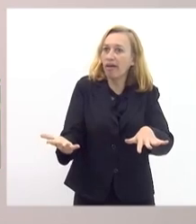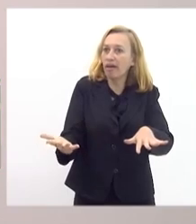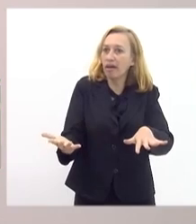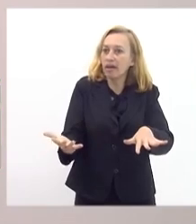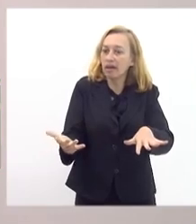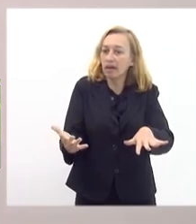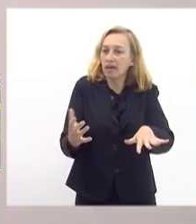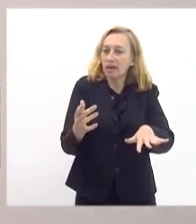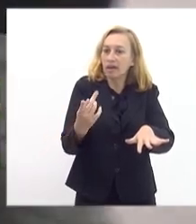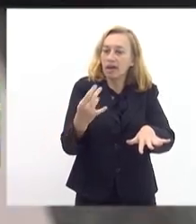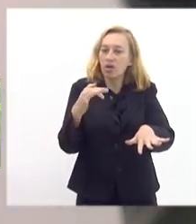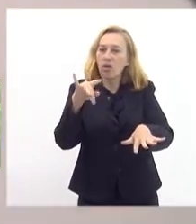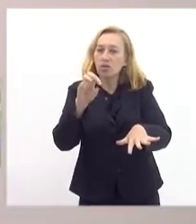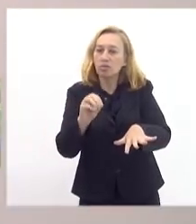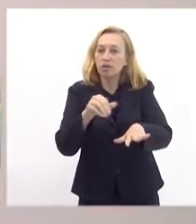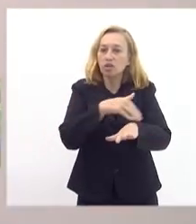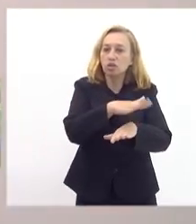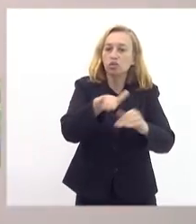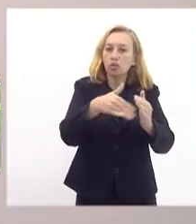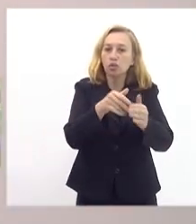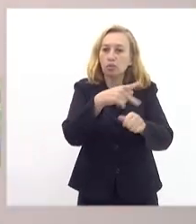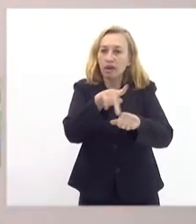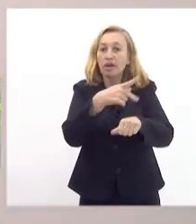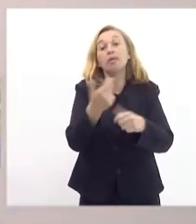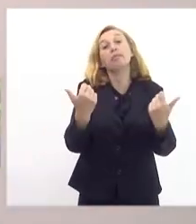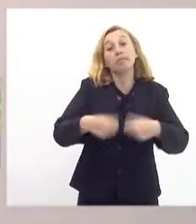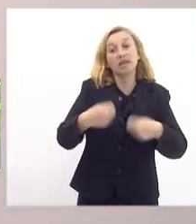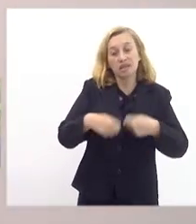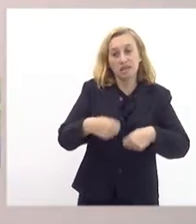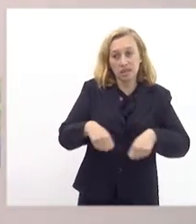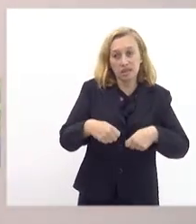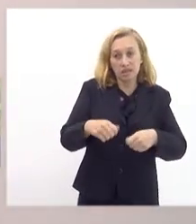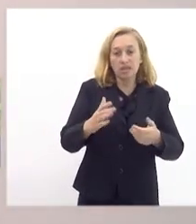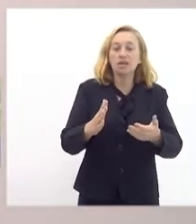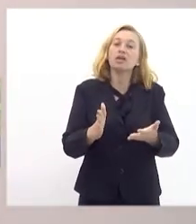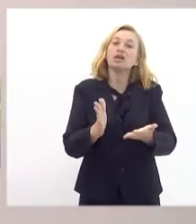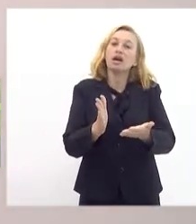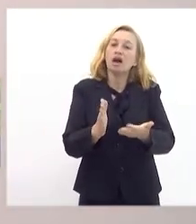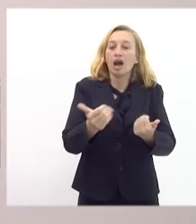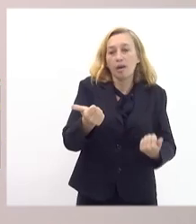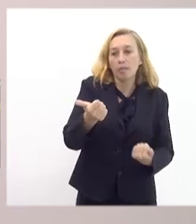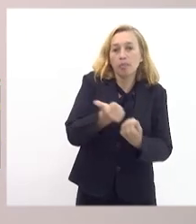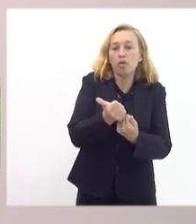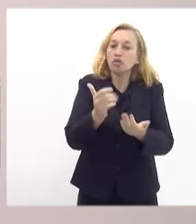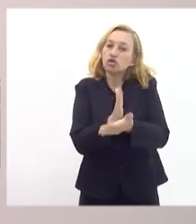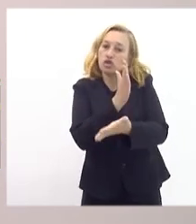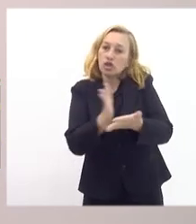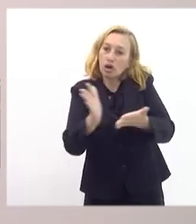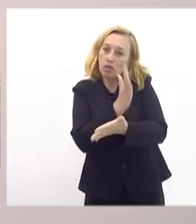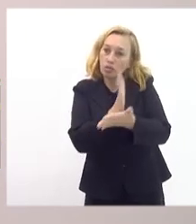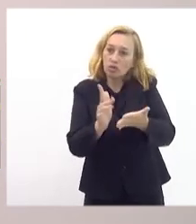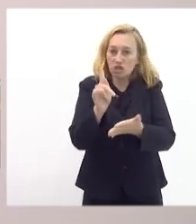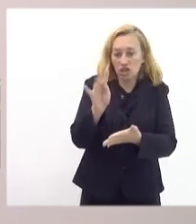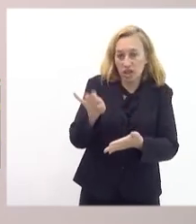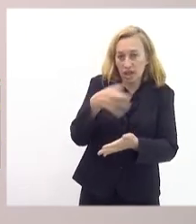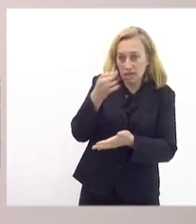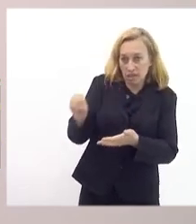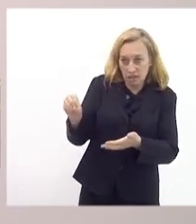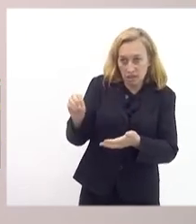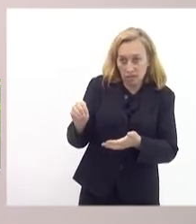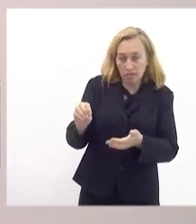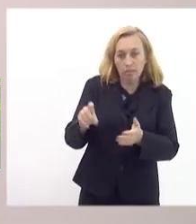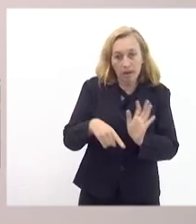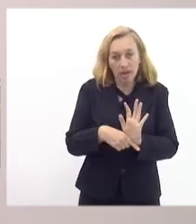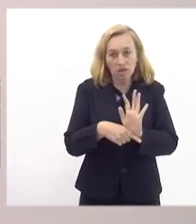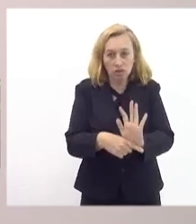equânime para o país todo então a gente precisa contar com algumas gerações específicas para